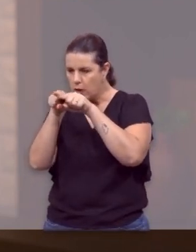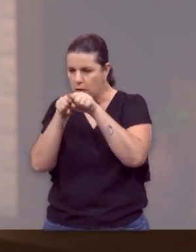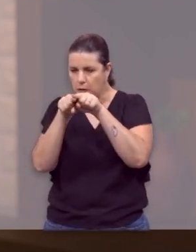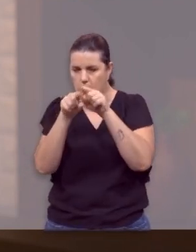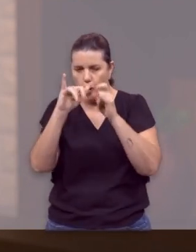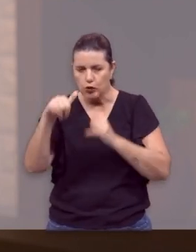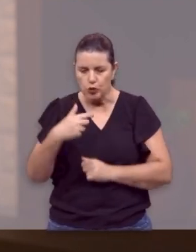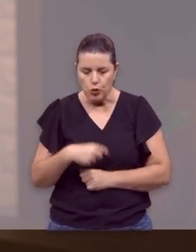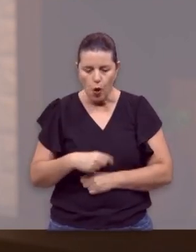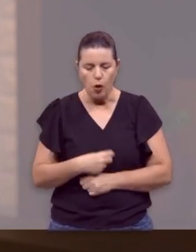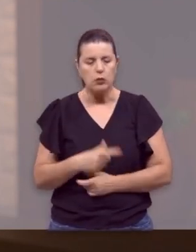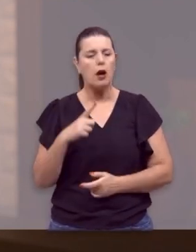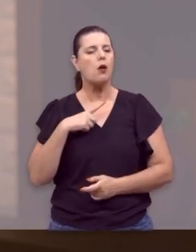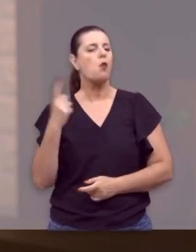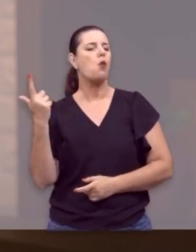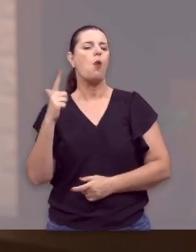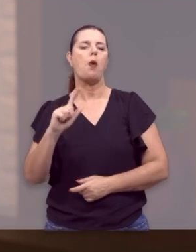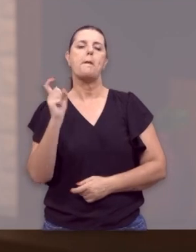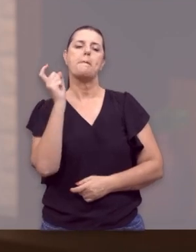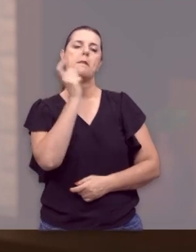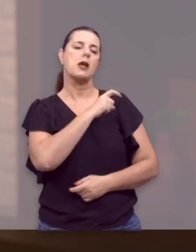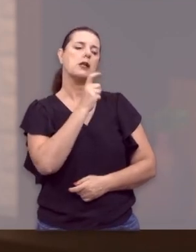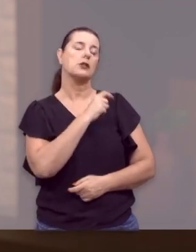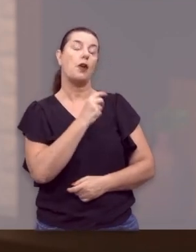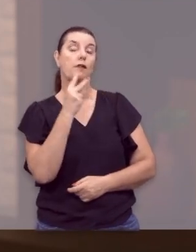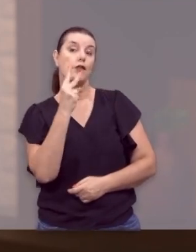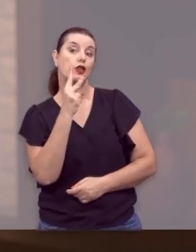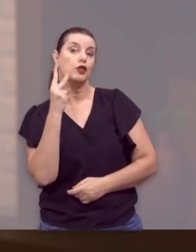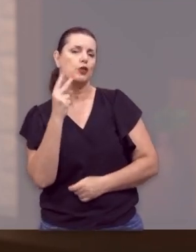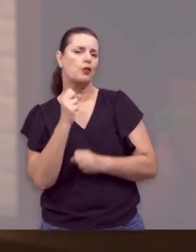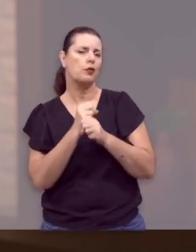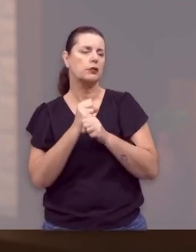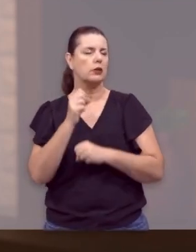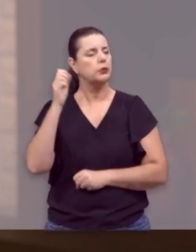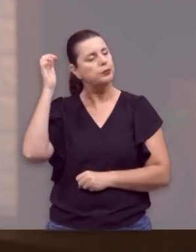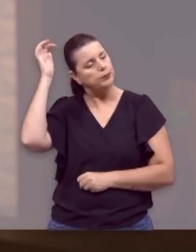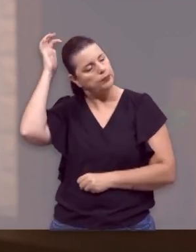mantiveram aquela mentira diante do pai 22 anos.